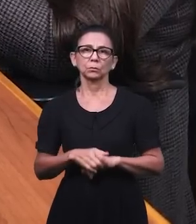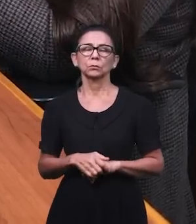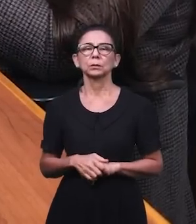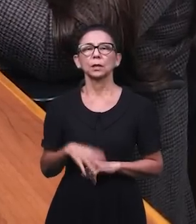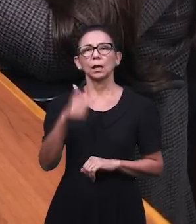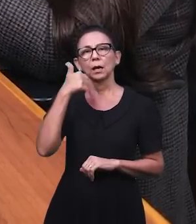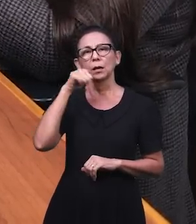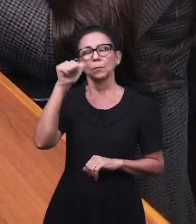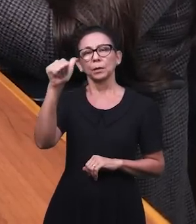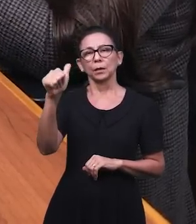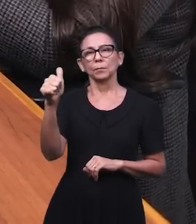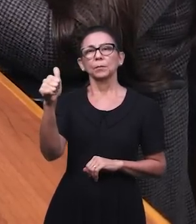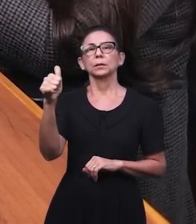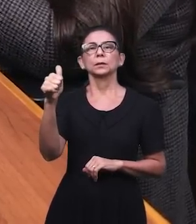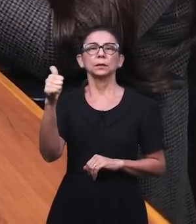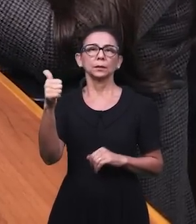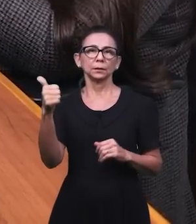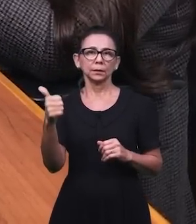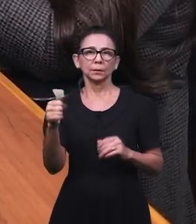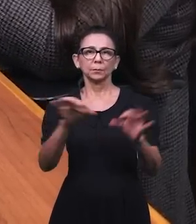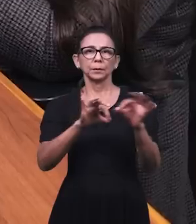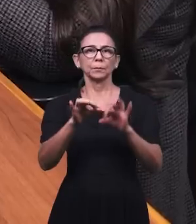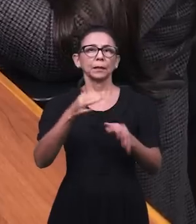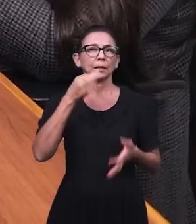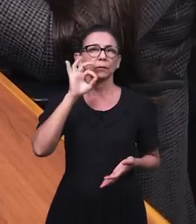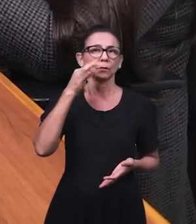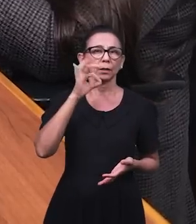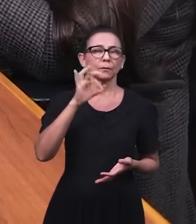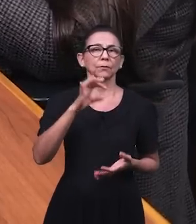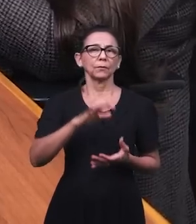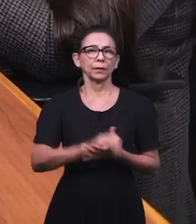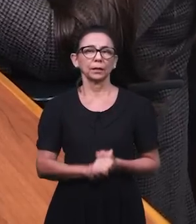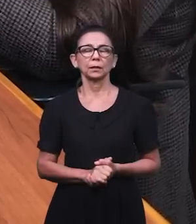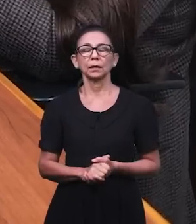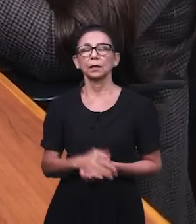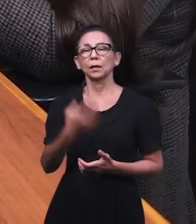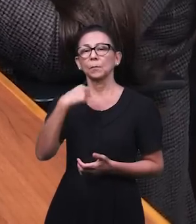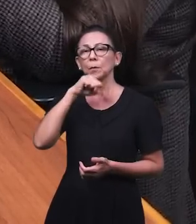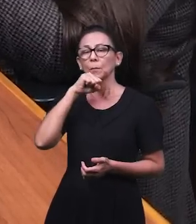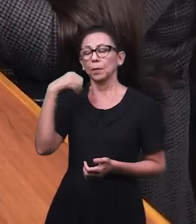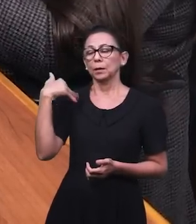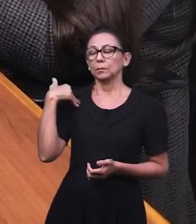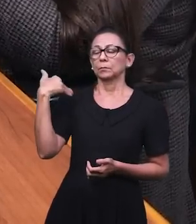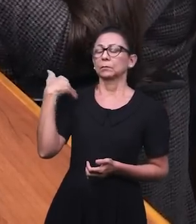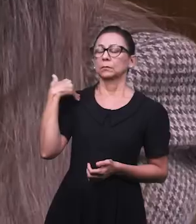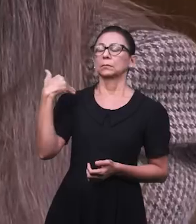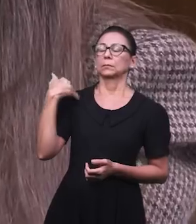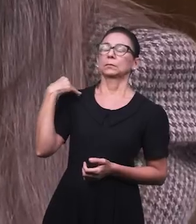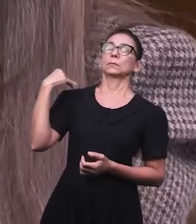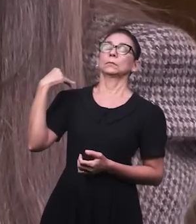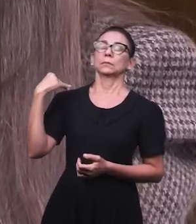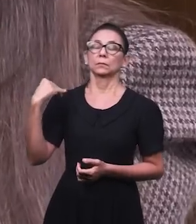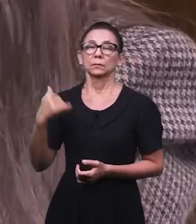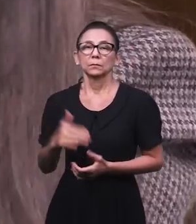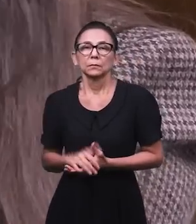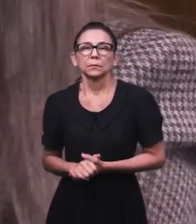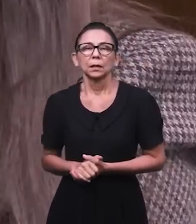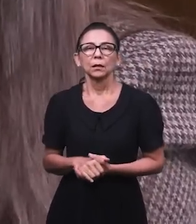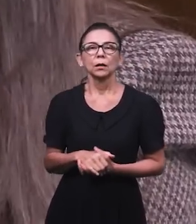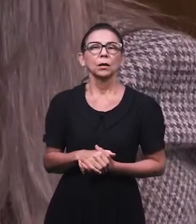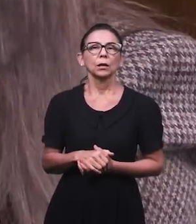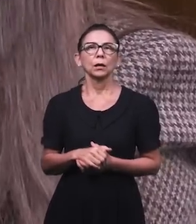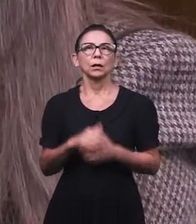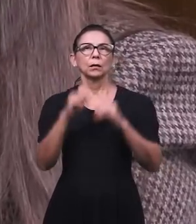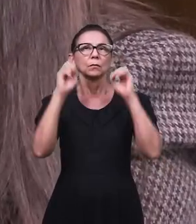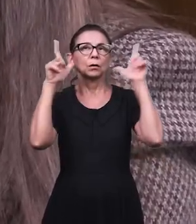na difícil tarefa de nos levantar, porque era complicado 4h40 da manhã de levantar. E ele me levantava. Eu já levantava com